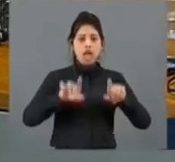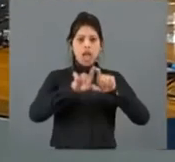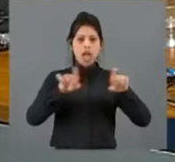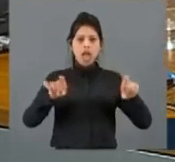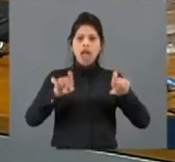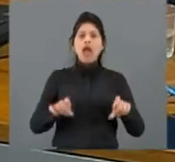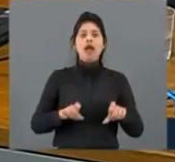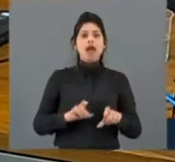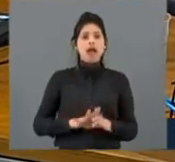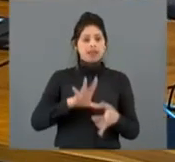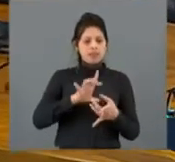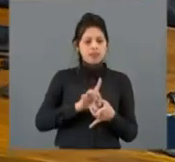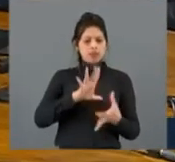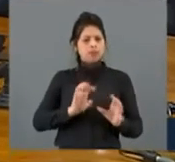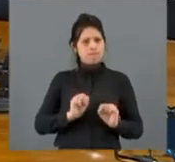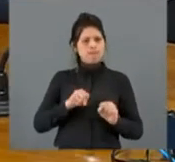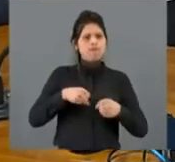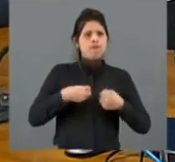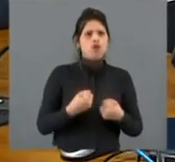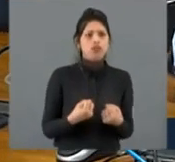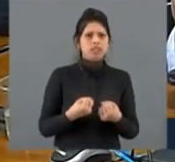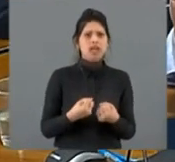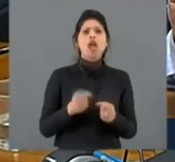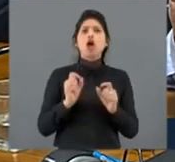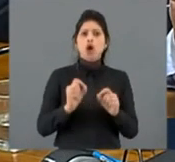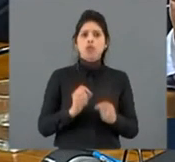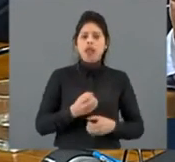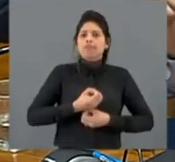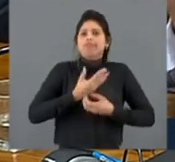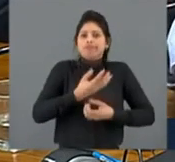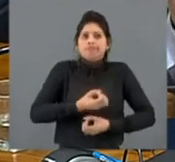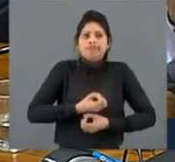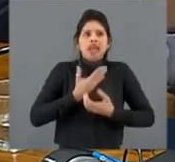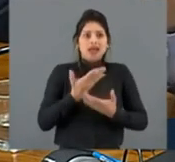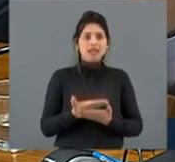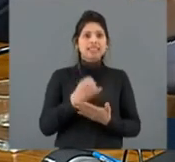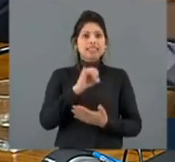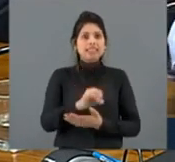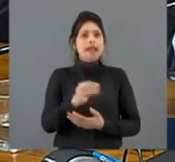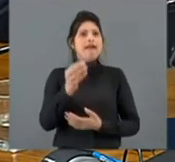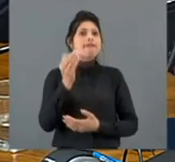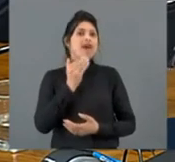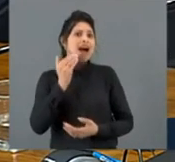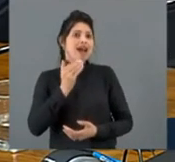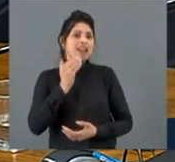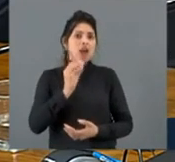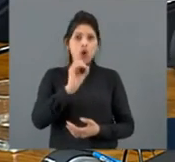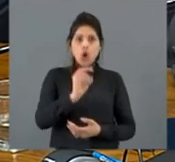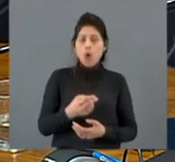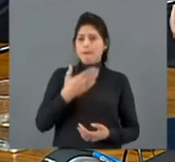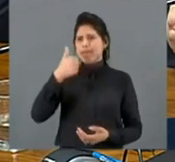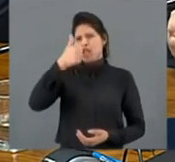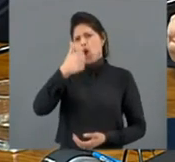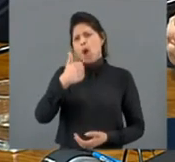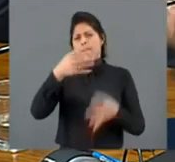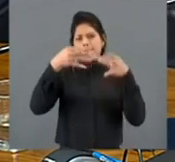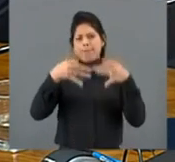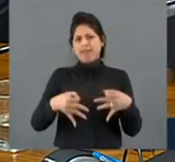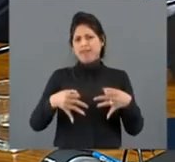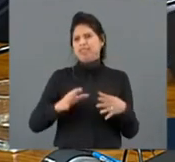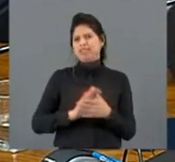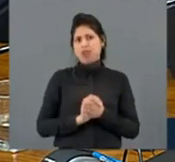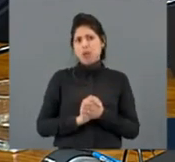da democracia é confessar-se falível de imperfeição